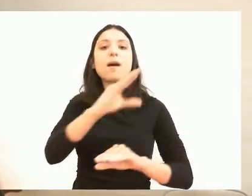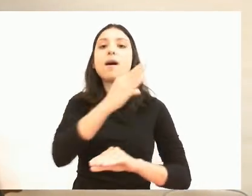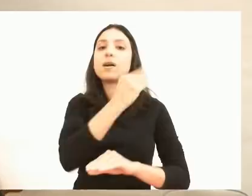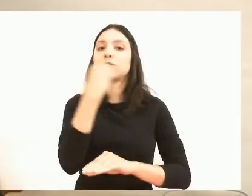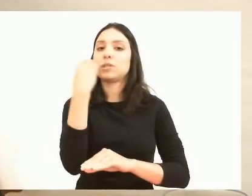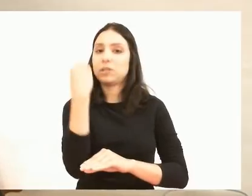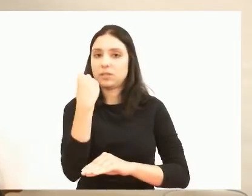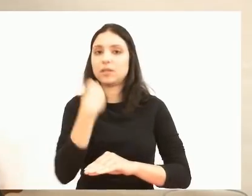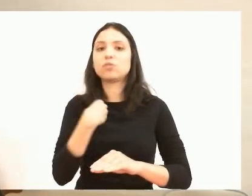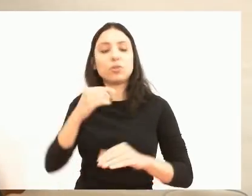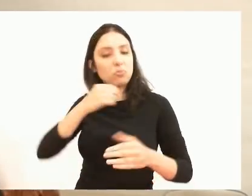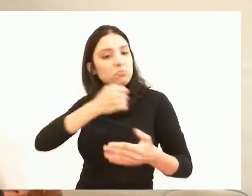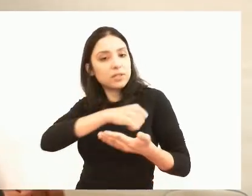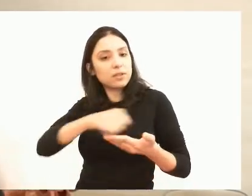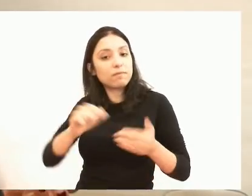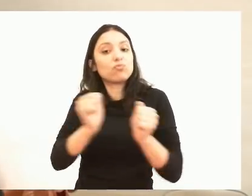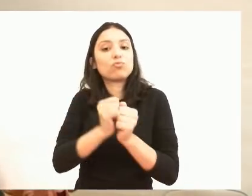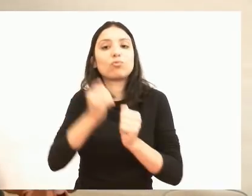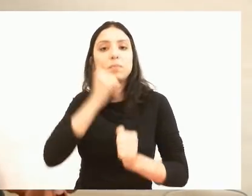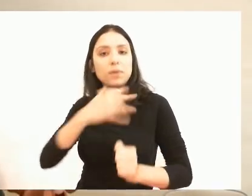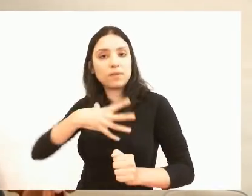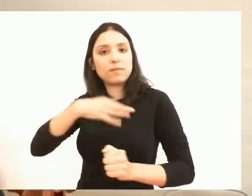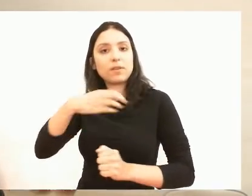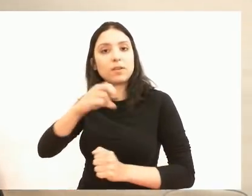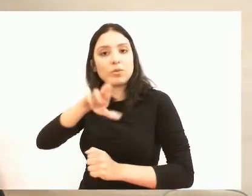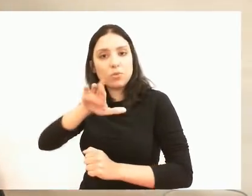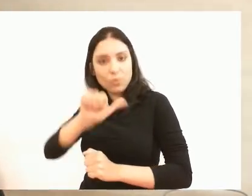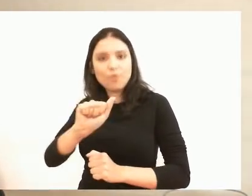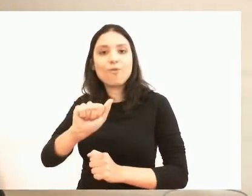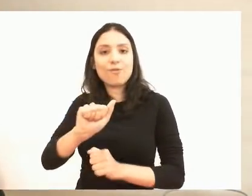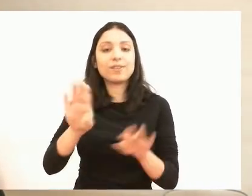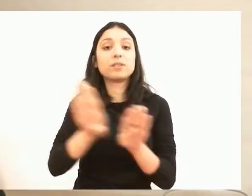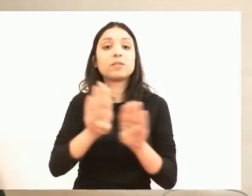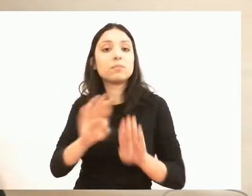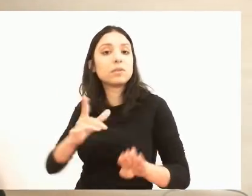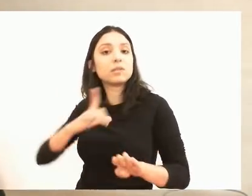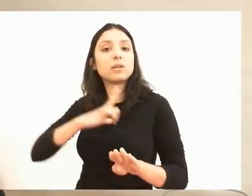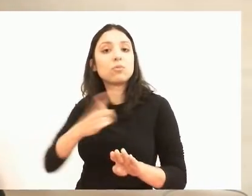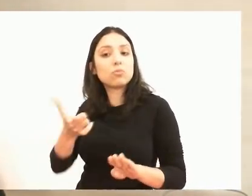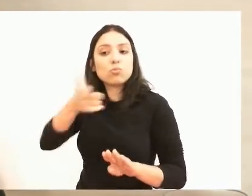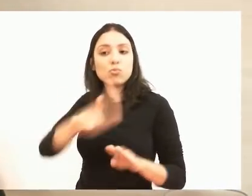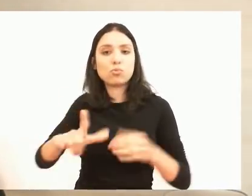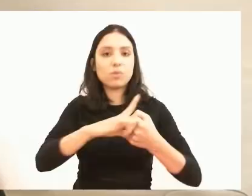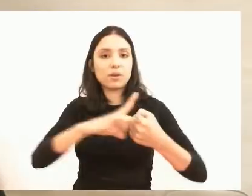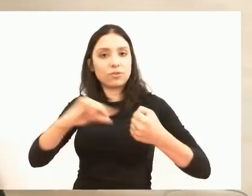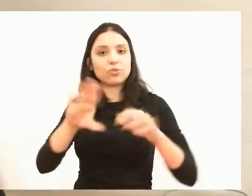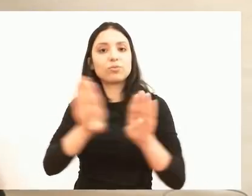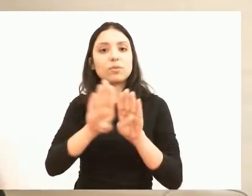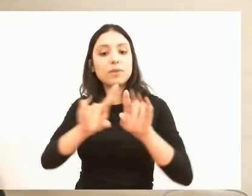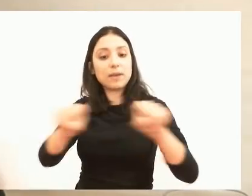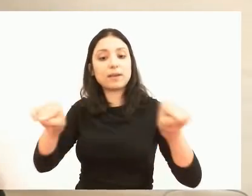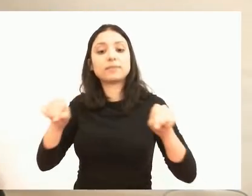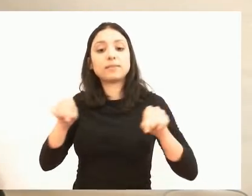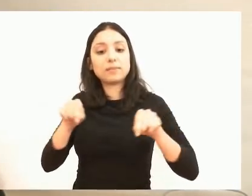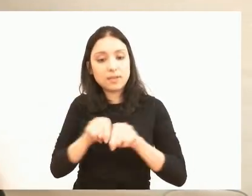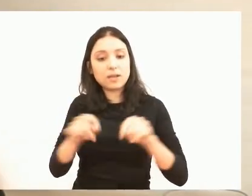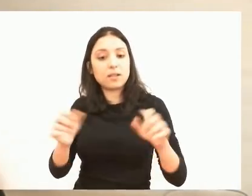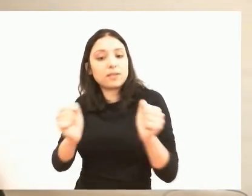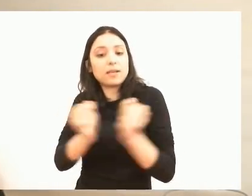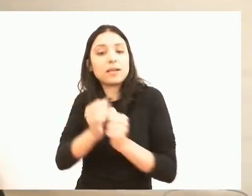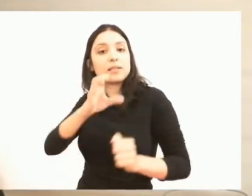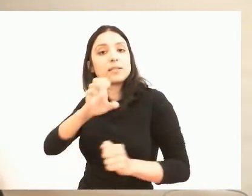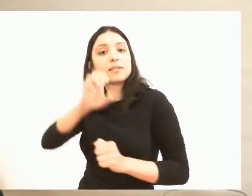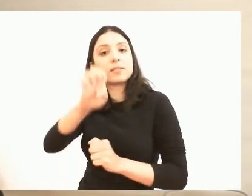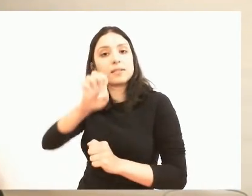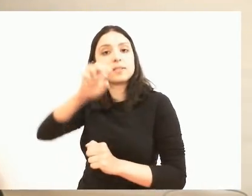minha filha cora tem outro artigo que chama a sala ea cena que é